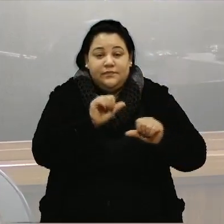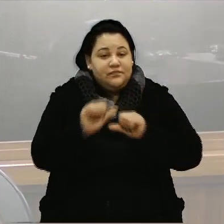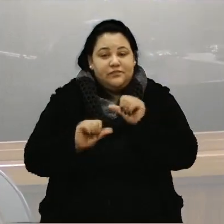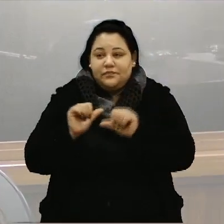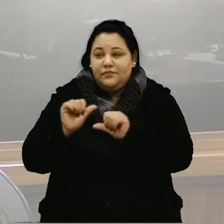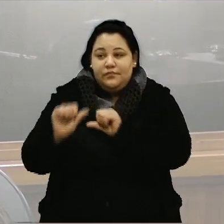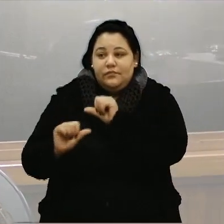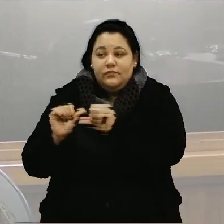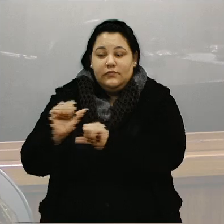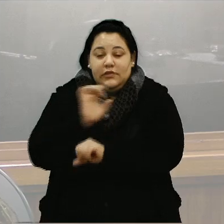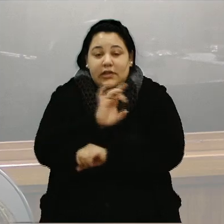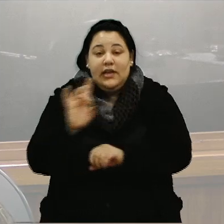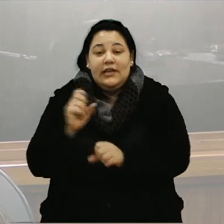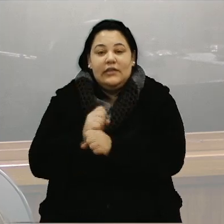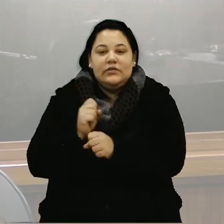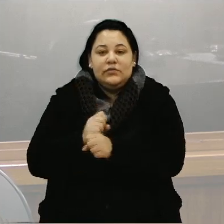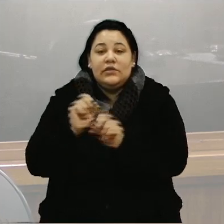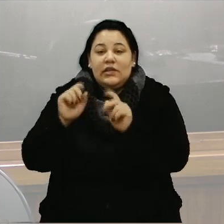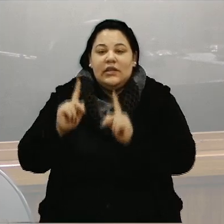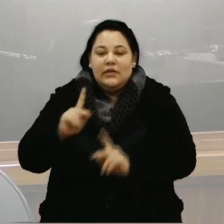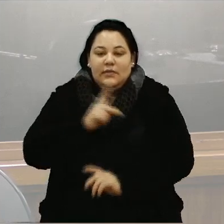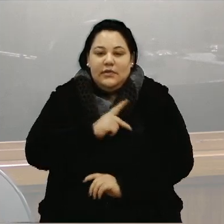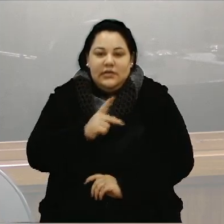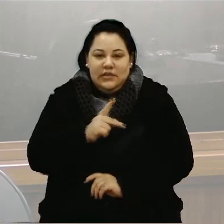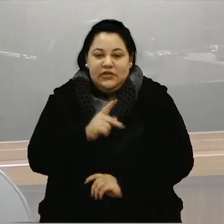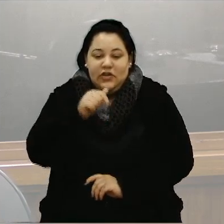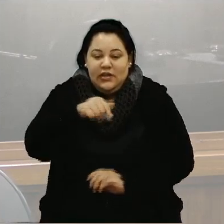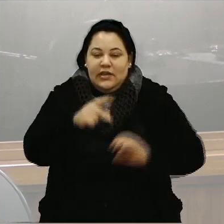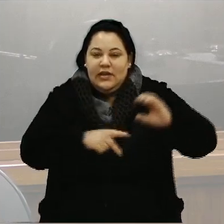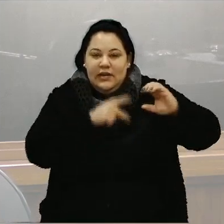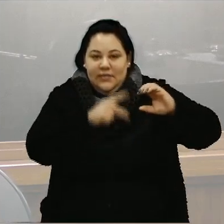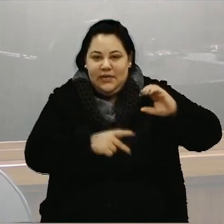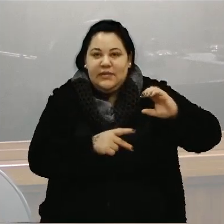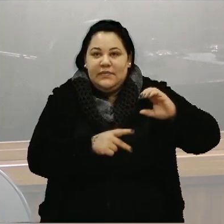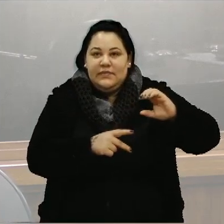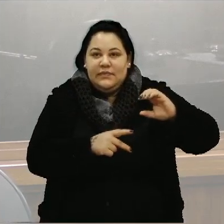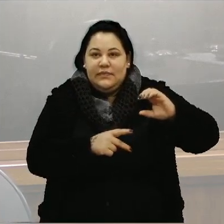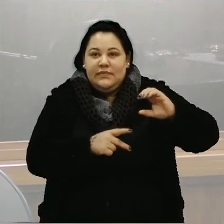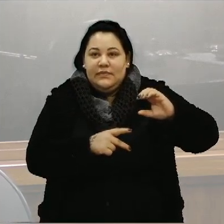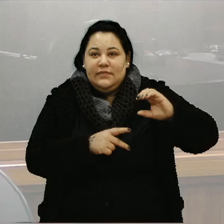ano. Enquanto quem presidir, os presidentes e as presidentes,